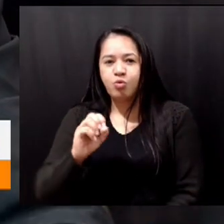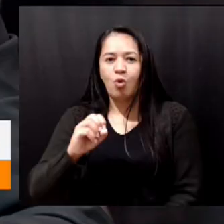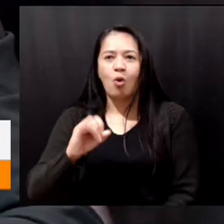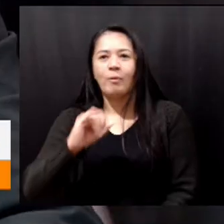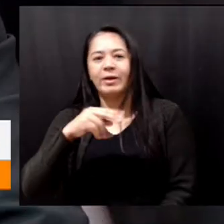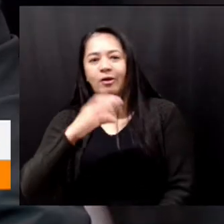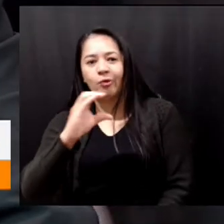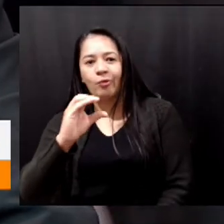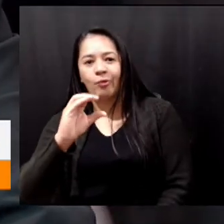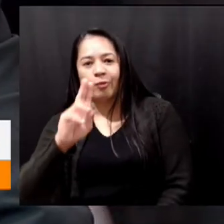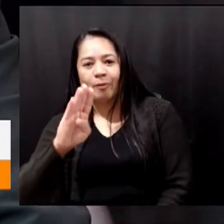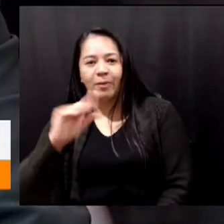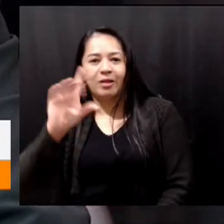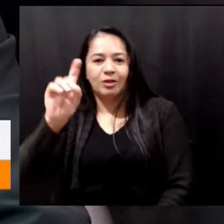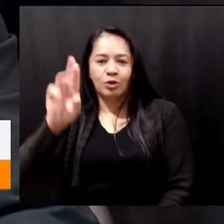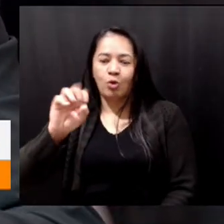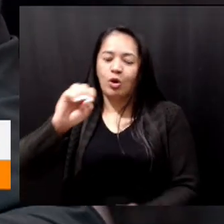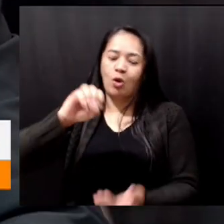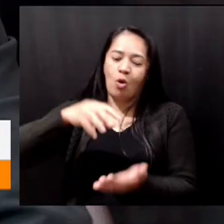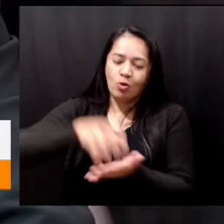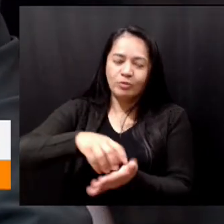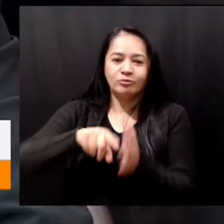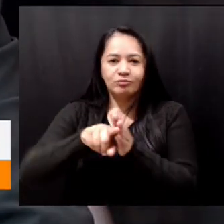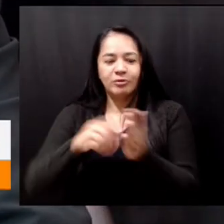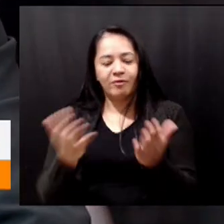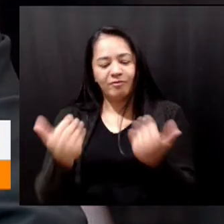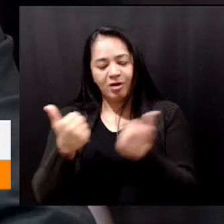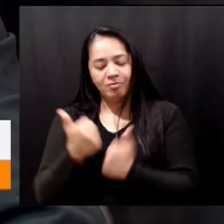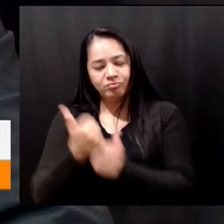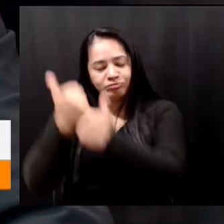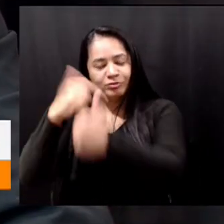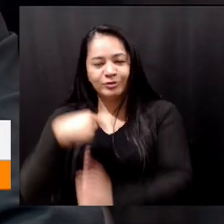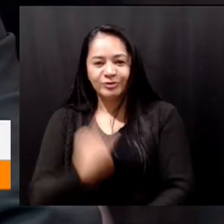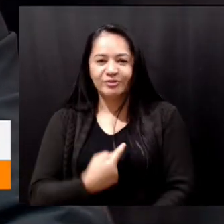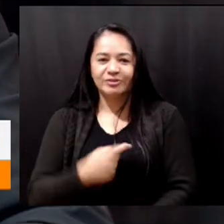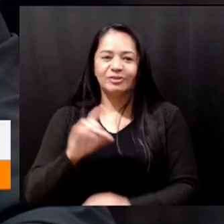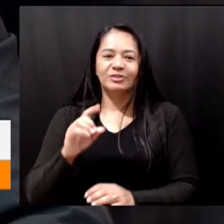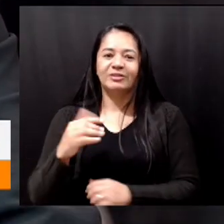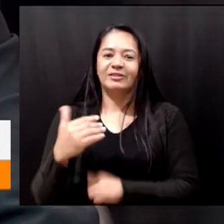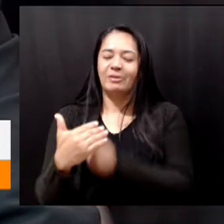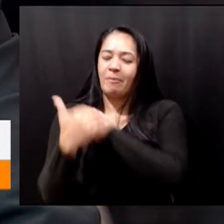centro de pesquisa, conta com a gente aí. É só me buscar aí nas redes